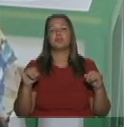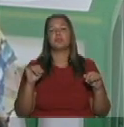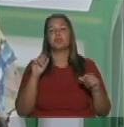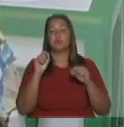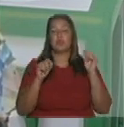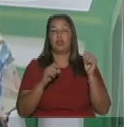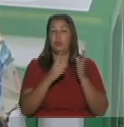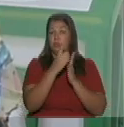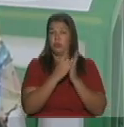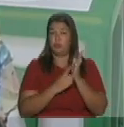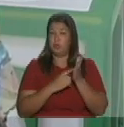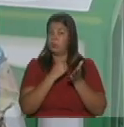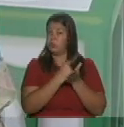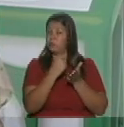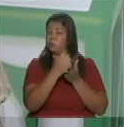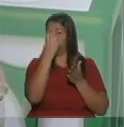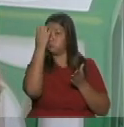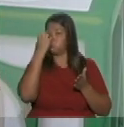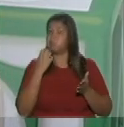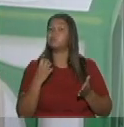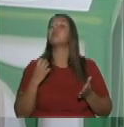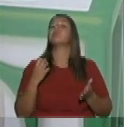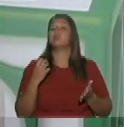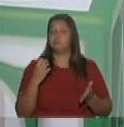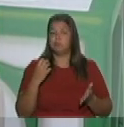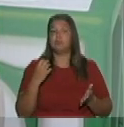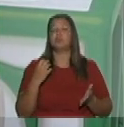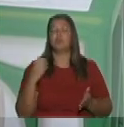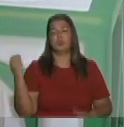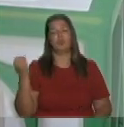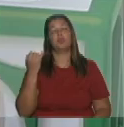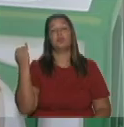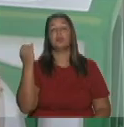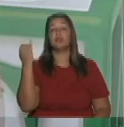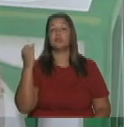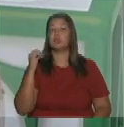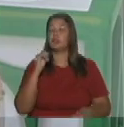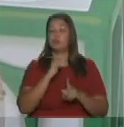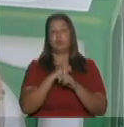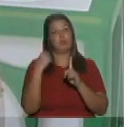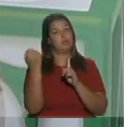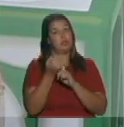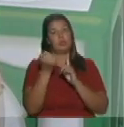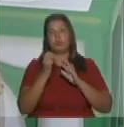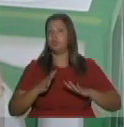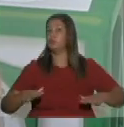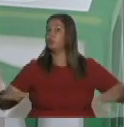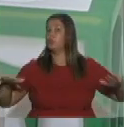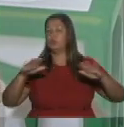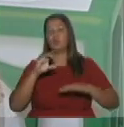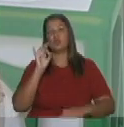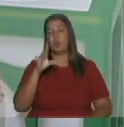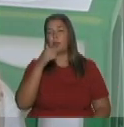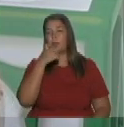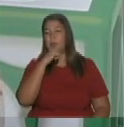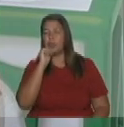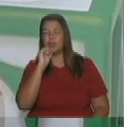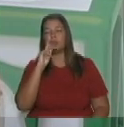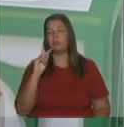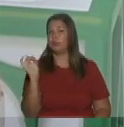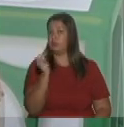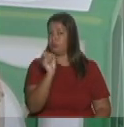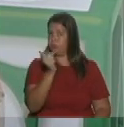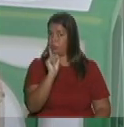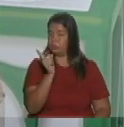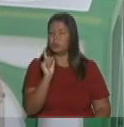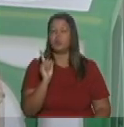publicaram um documento seríssimo, isso muito importante para toda a sociedade ler, assim, não só pai,